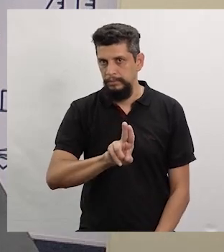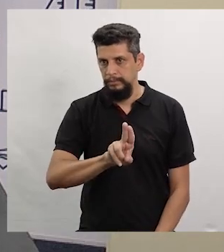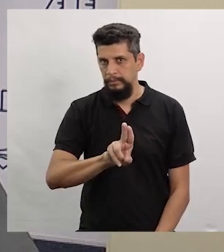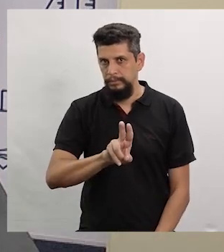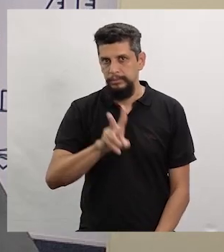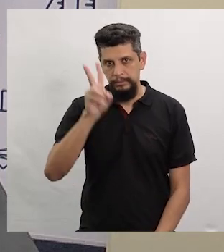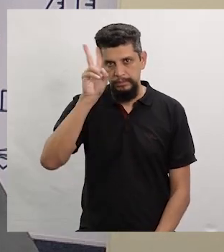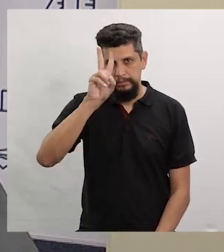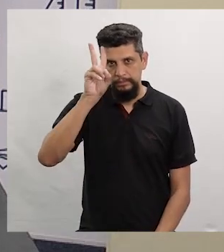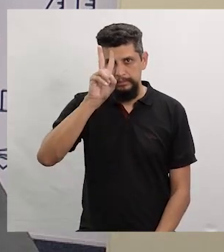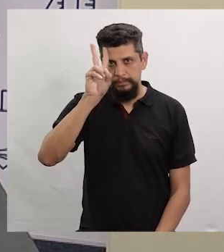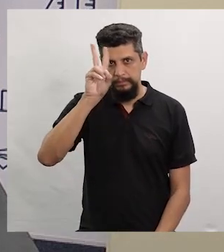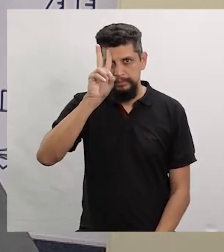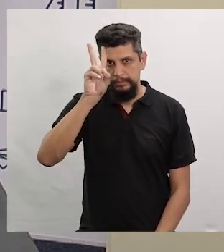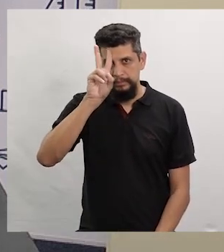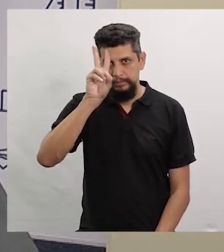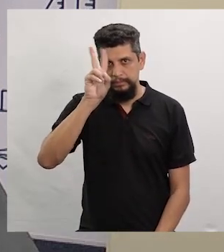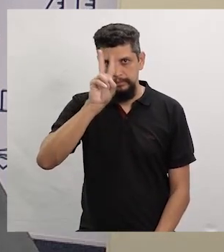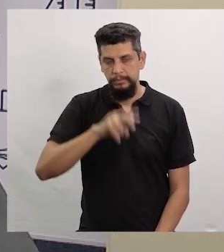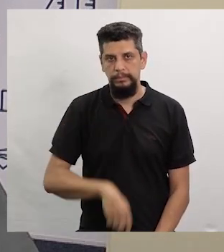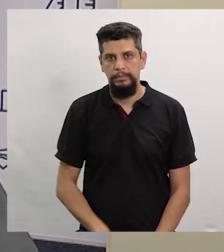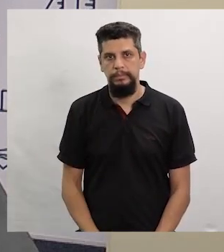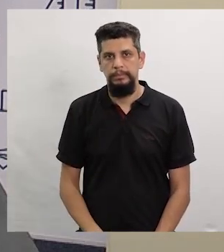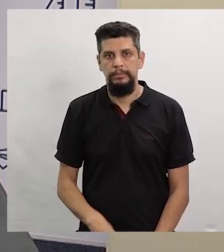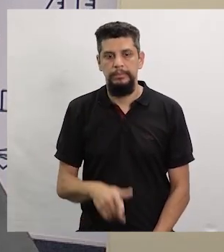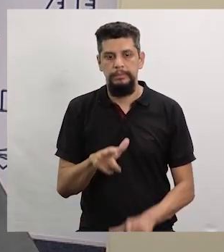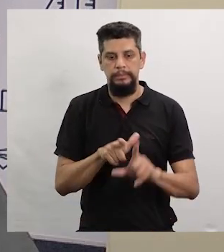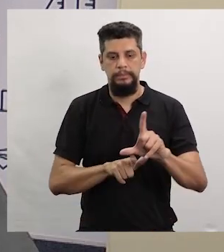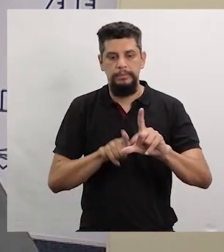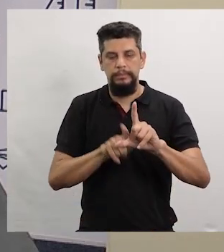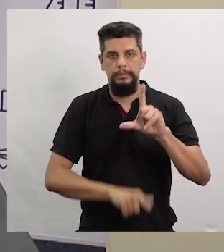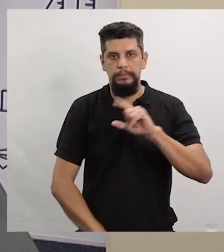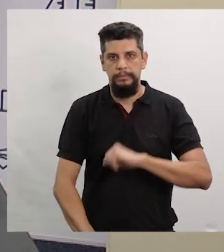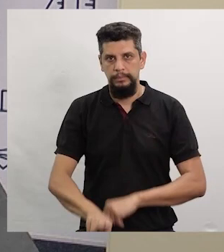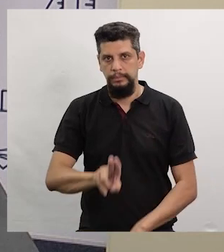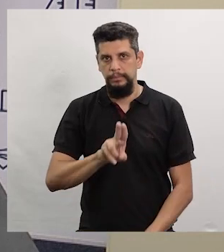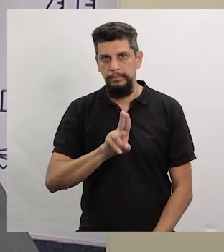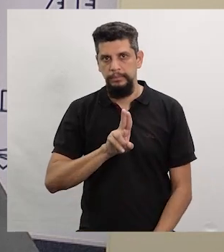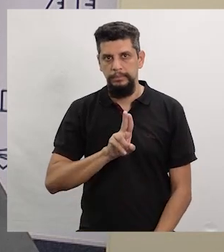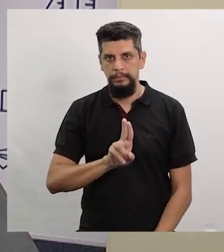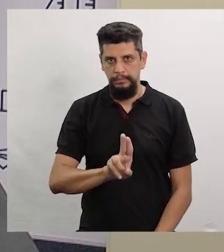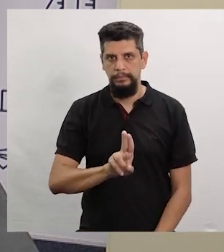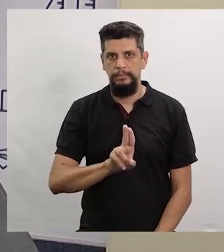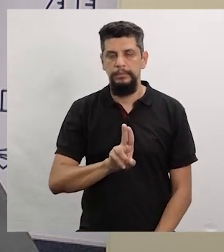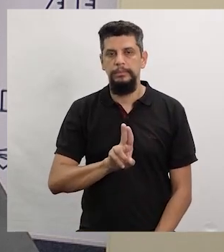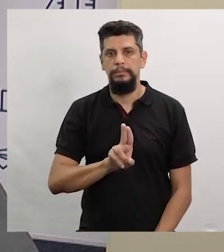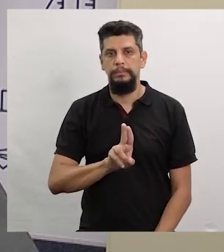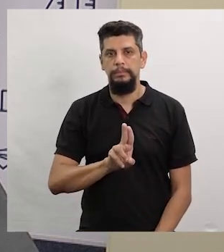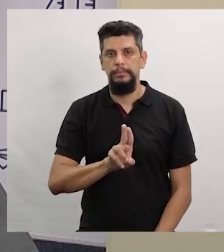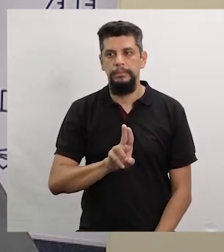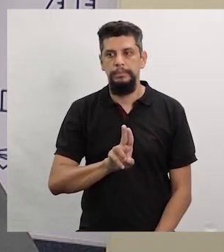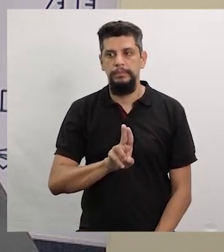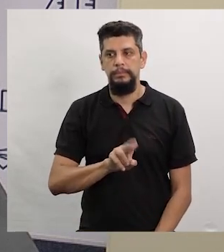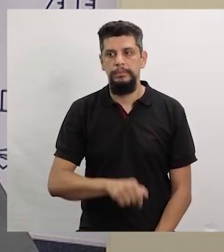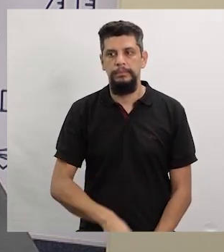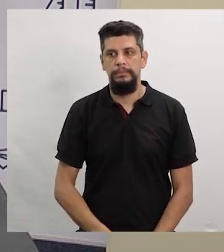falei que para pronunciar as vogais a gente não fecha a boca nem mexe a língua e encosta nenuma parte da boca